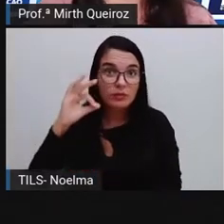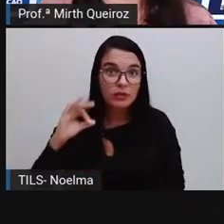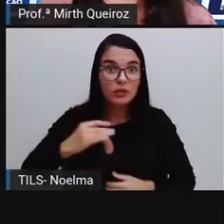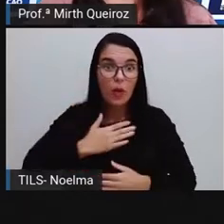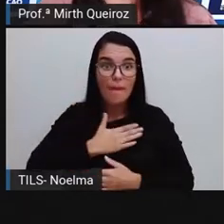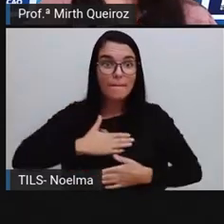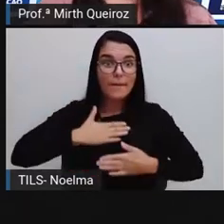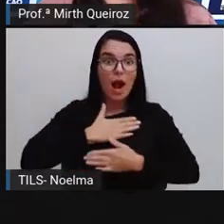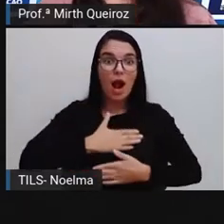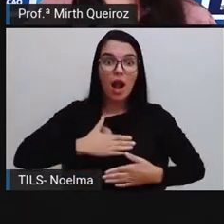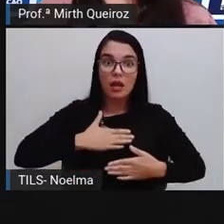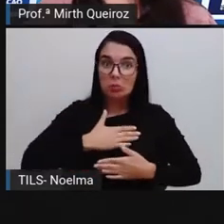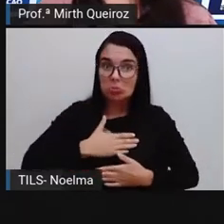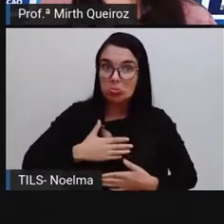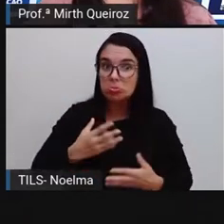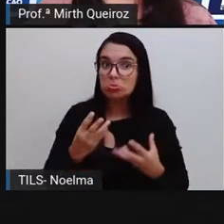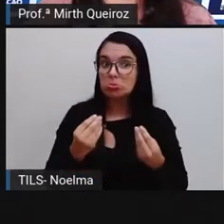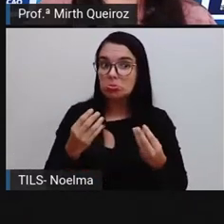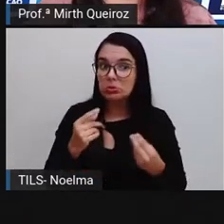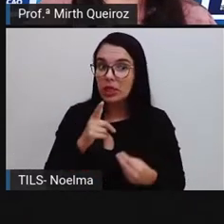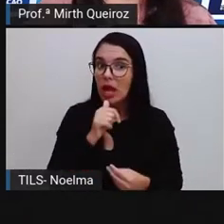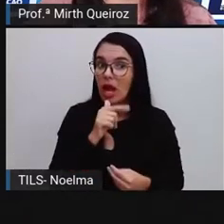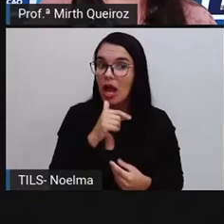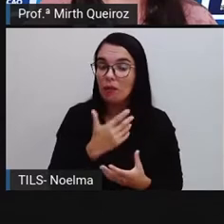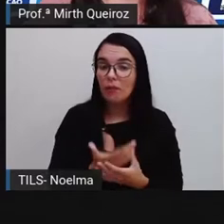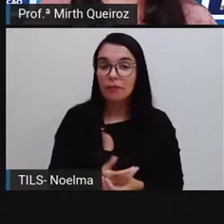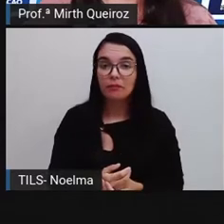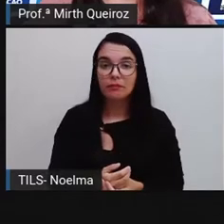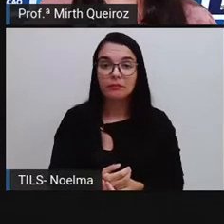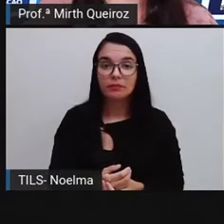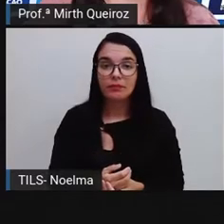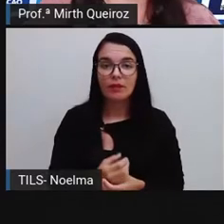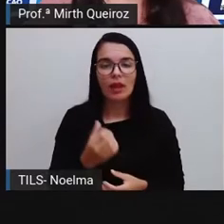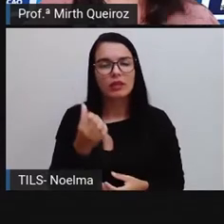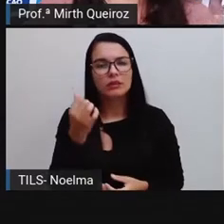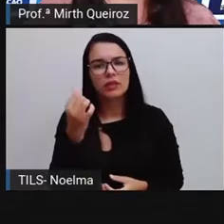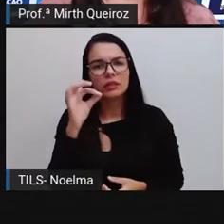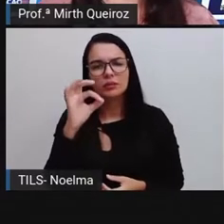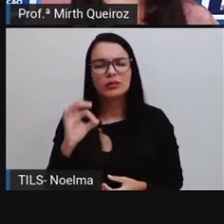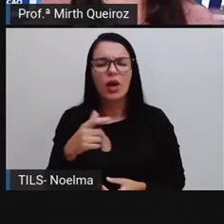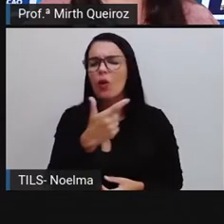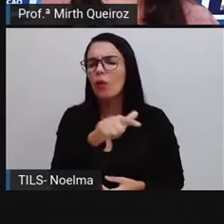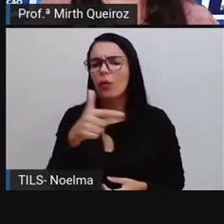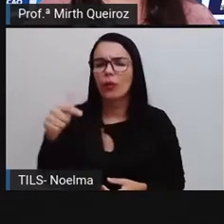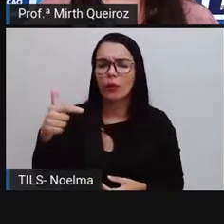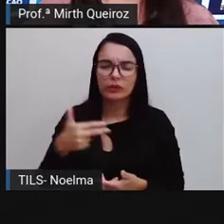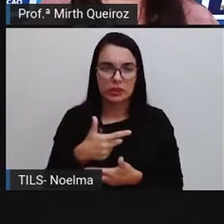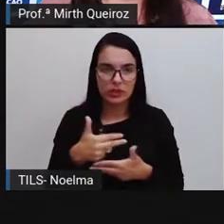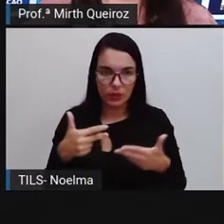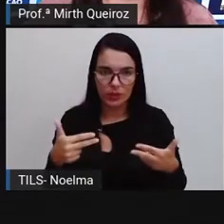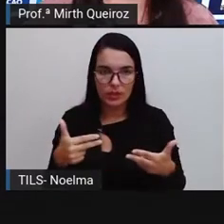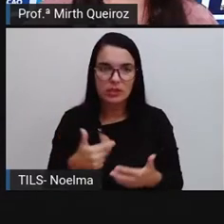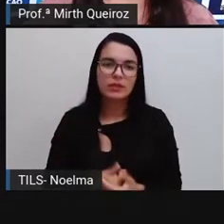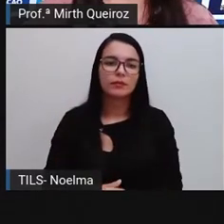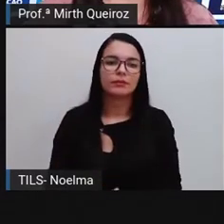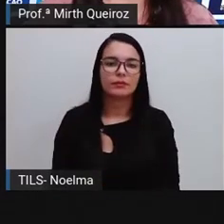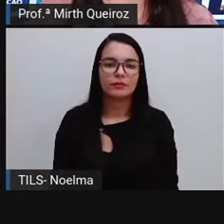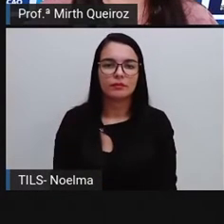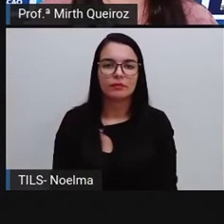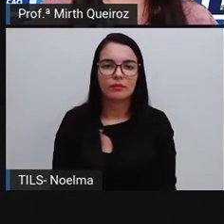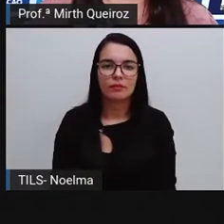banho muito uma quantidade bem grande né e Seis por cento para a gente fazer aí outras